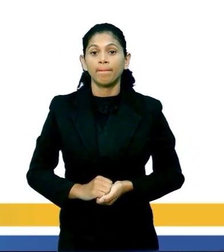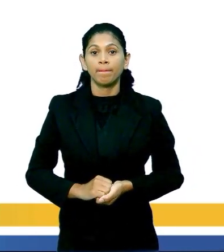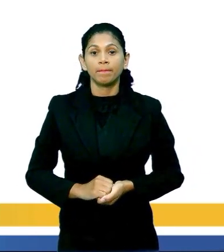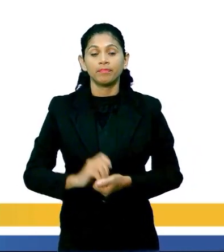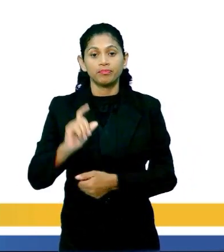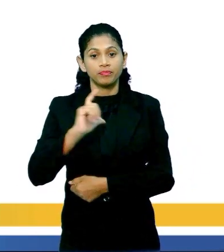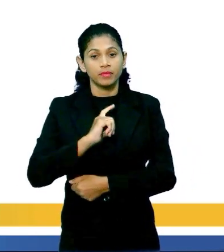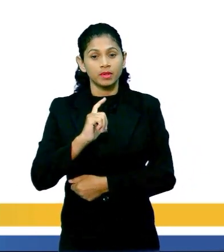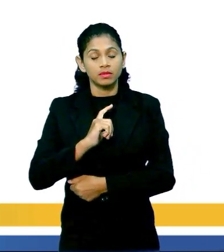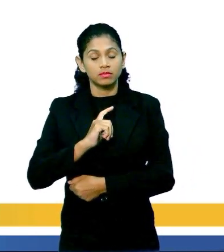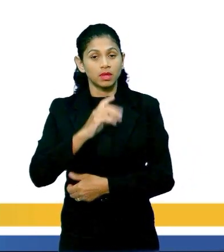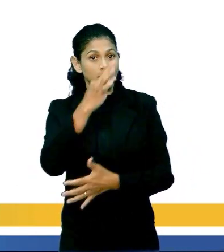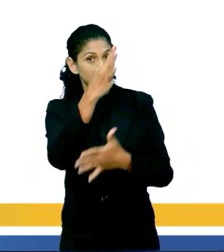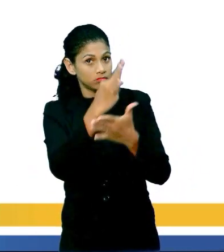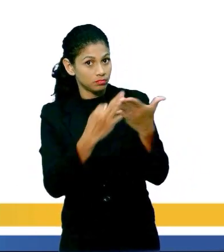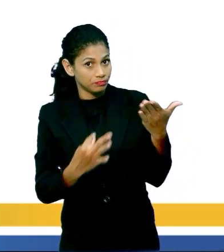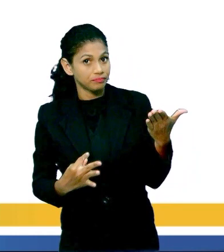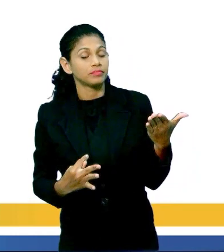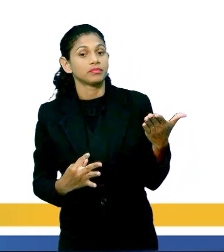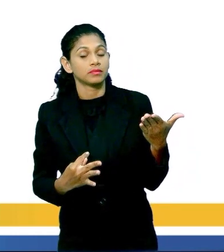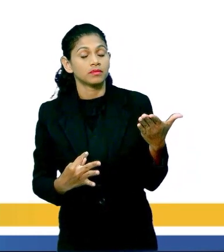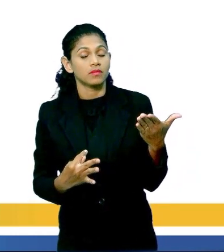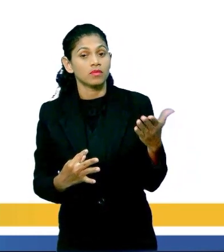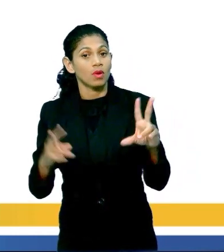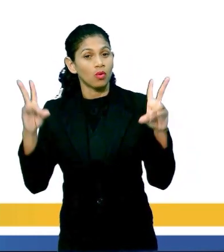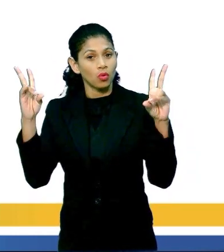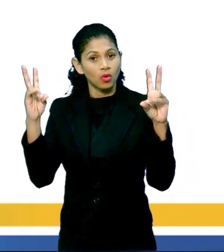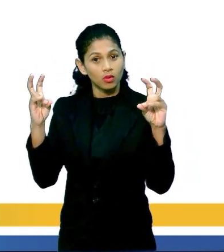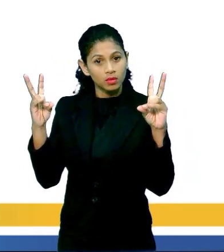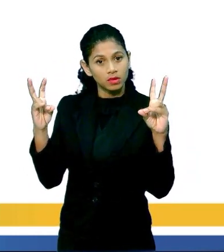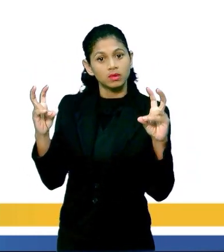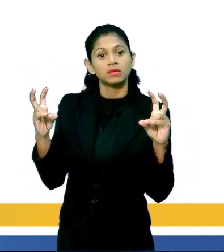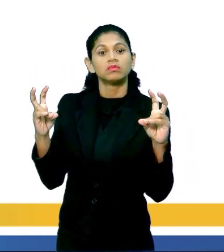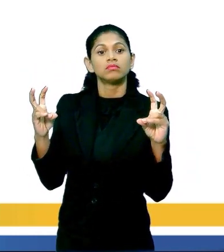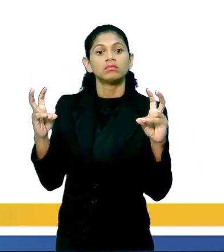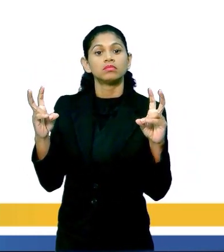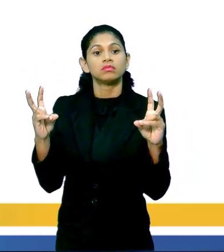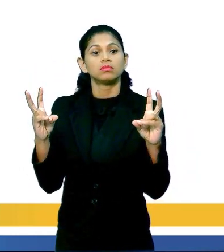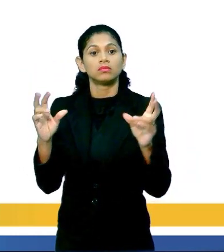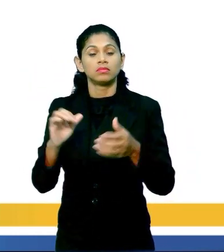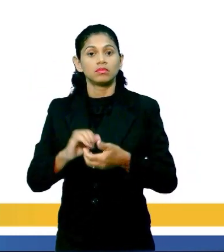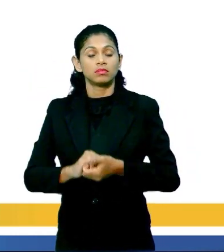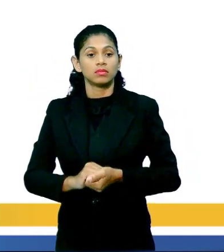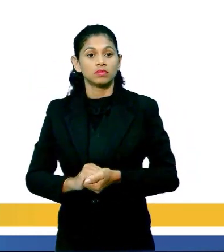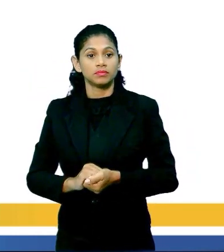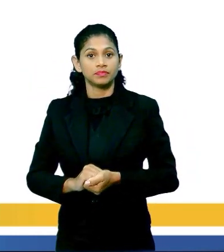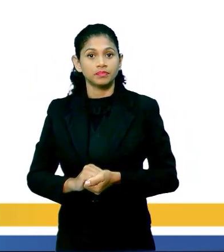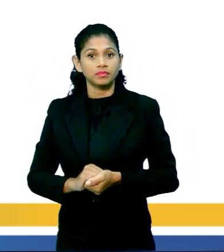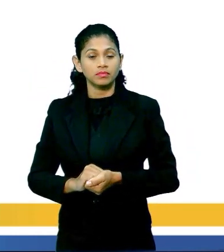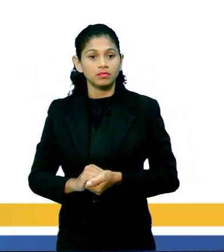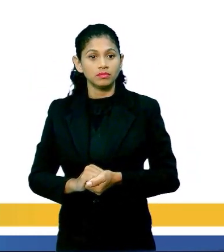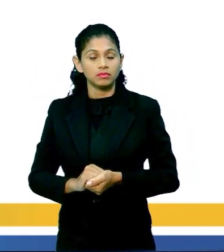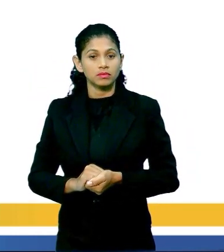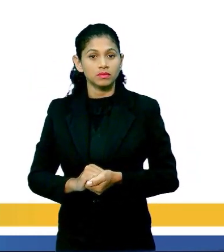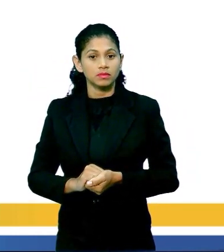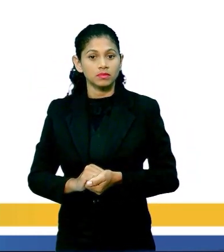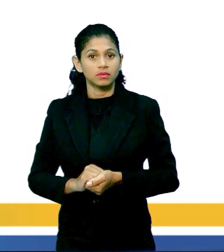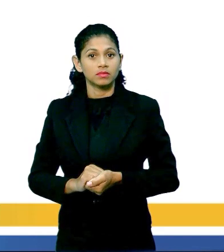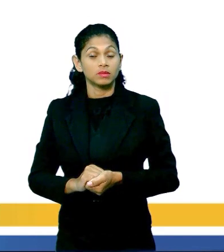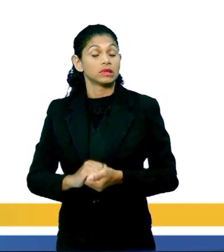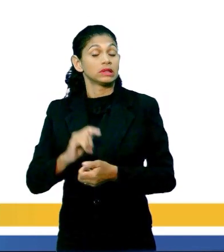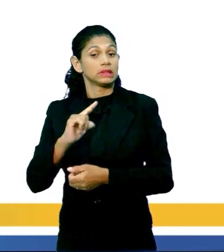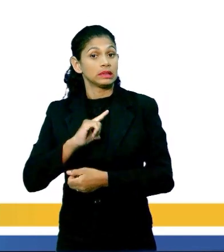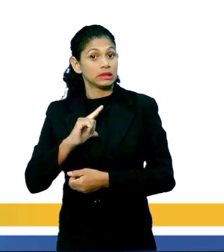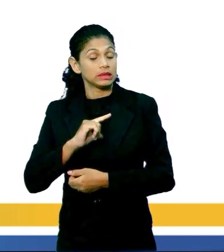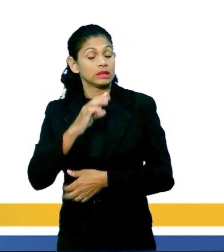Nós temos um texto. O título do texto é About Love. E aí nós temos ali um texto bem